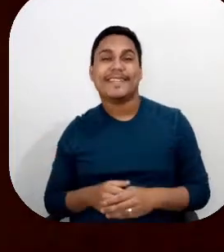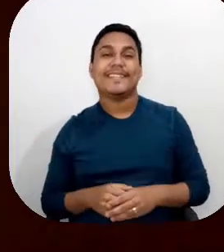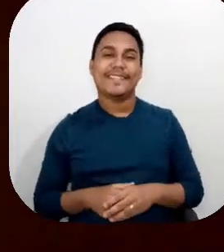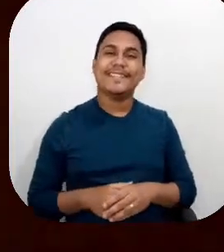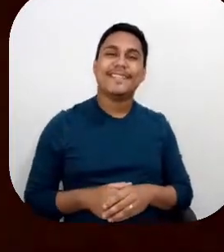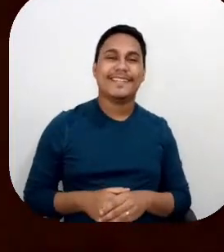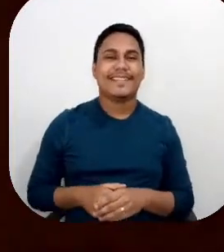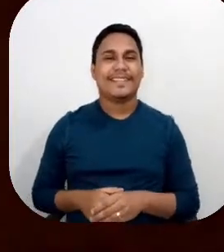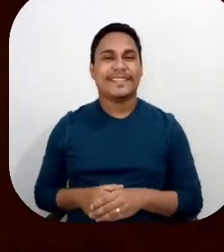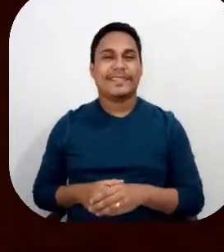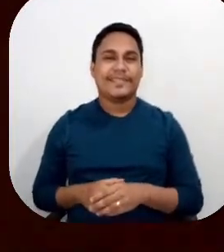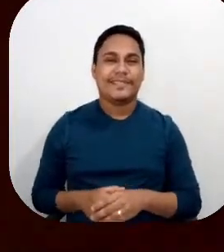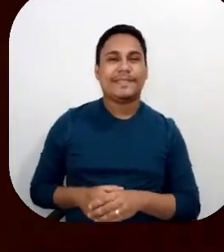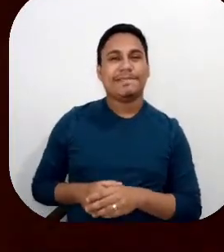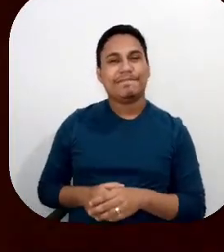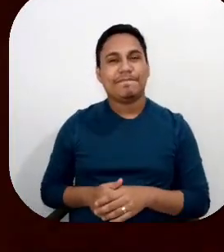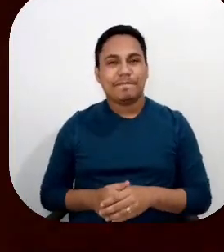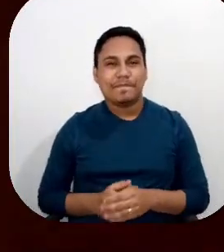você.